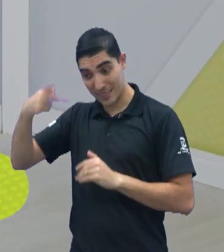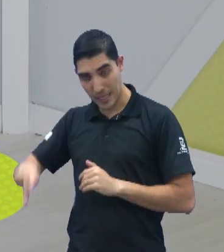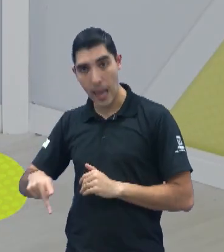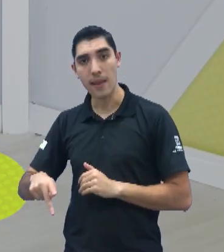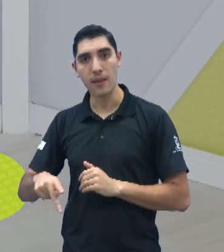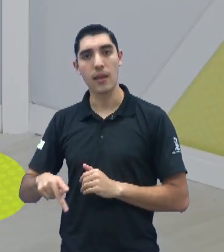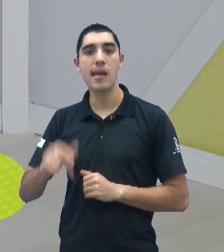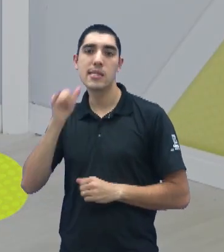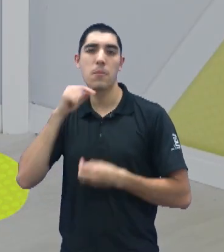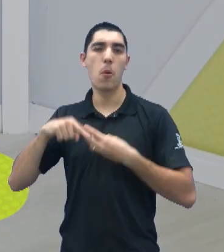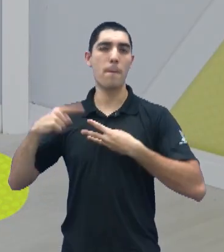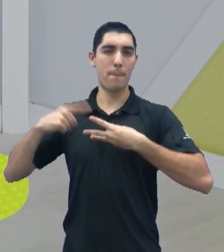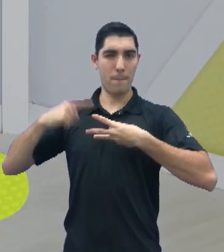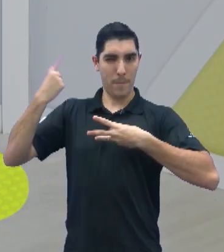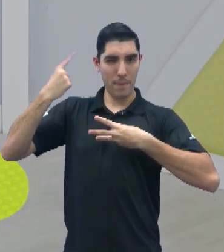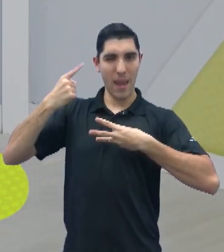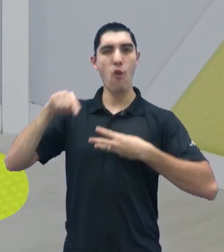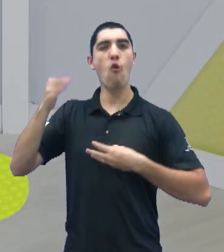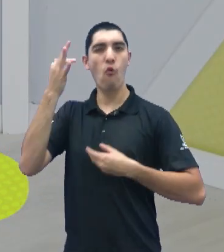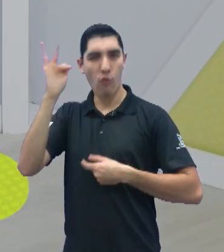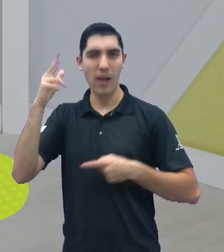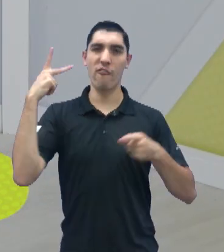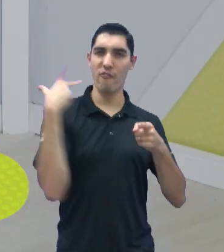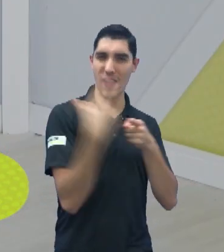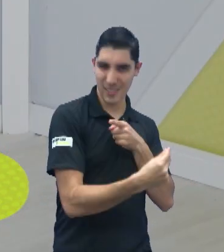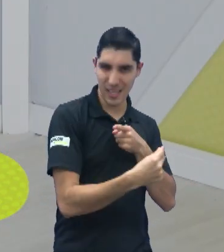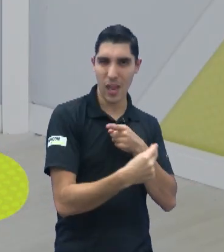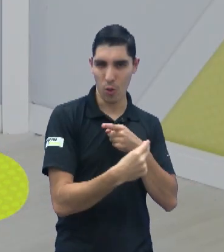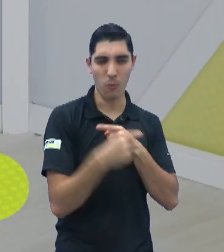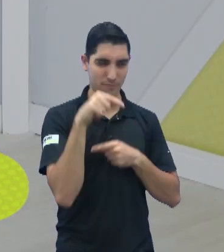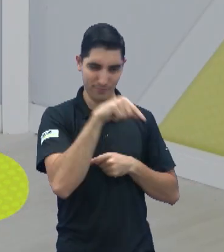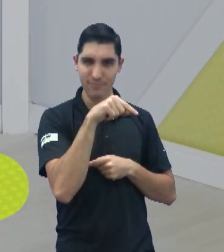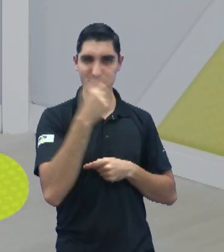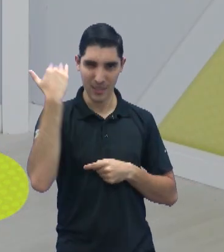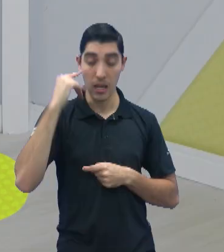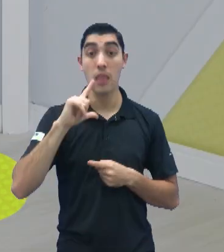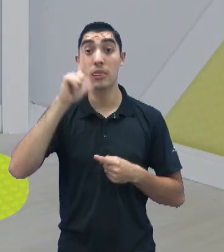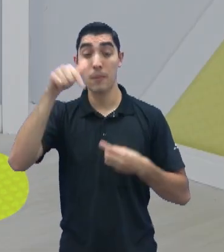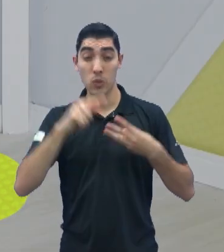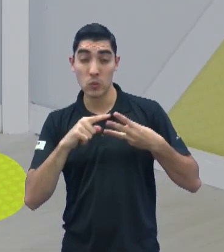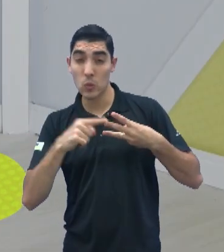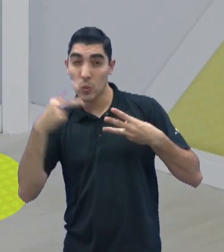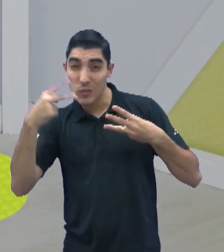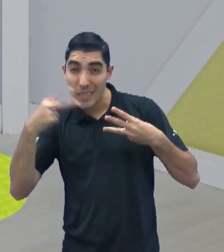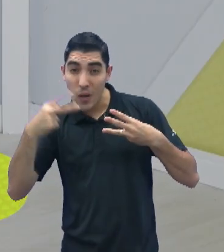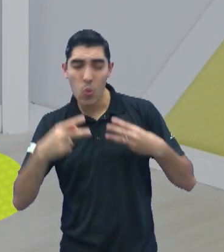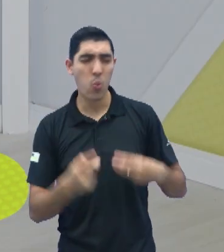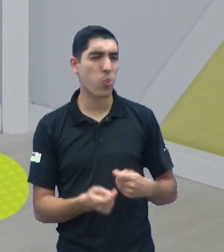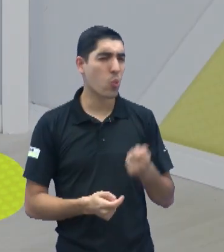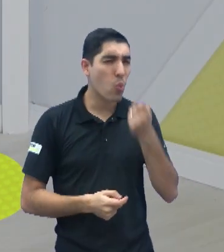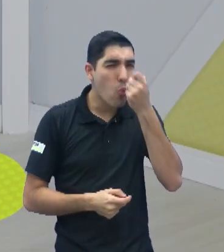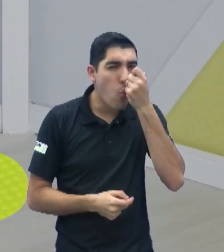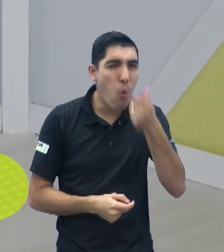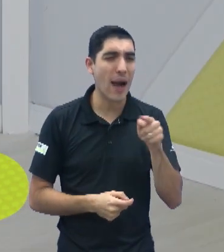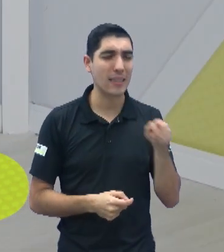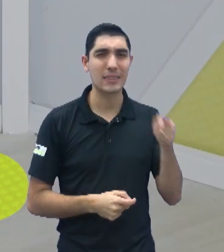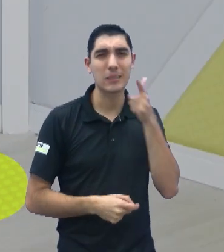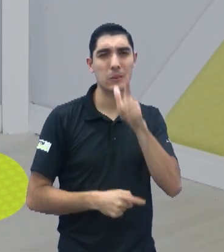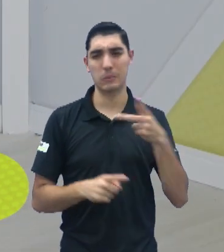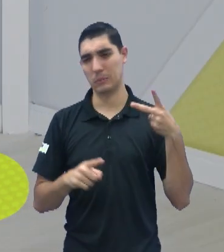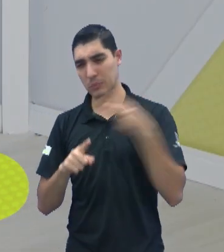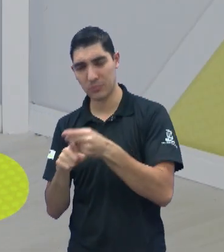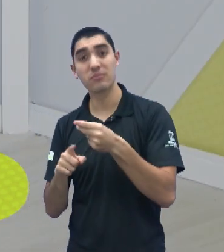jogou lá no Pedrocão, Paulistano venceu e no jogo 3, faltou isso aqui para o Paulistano chegar na final. Mas aí Franca